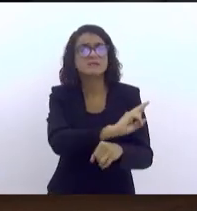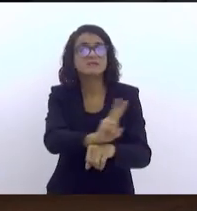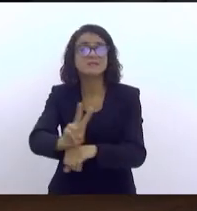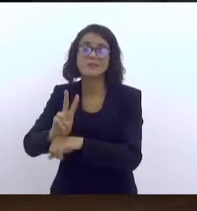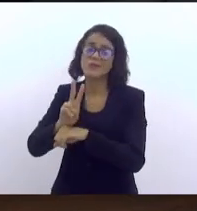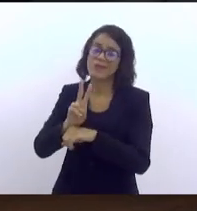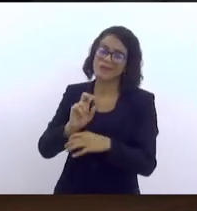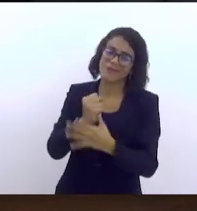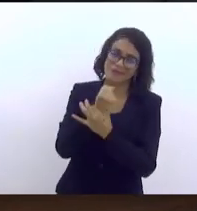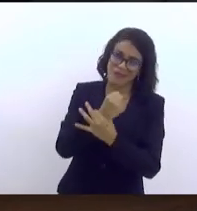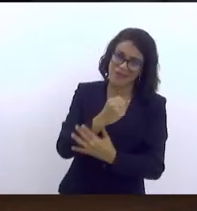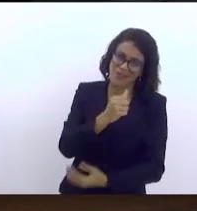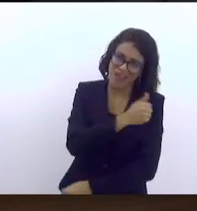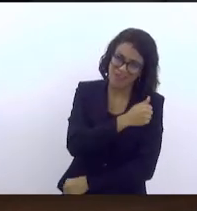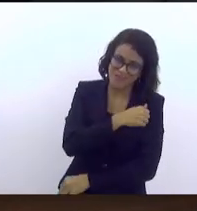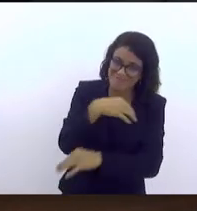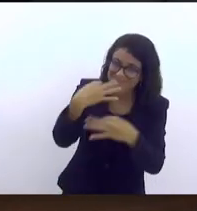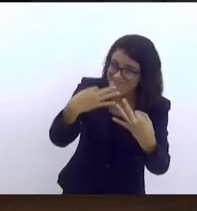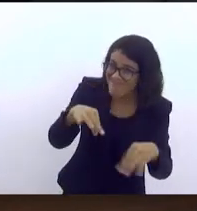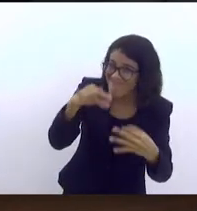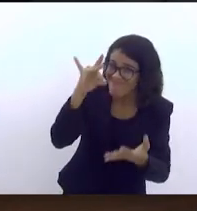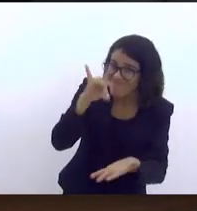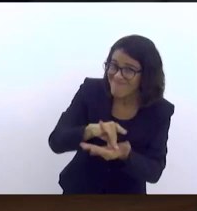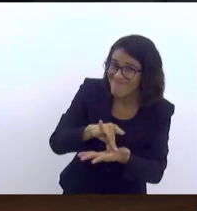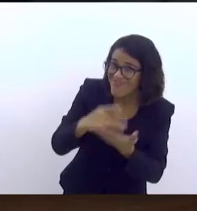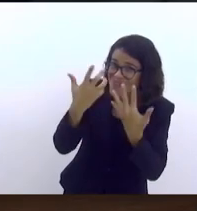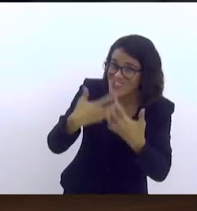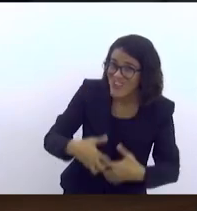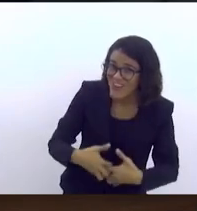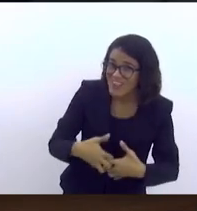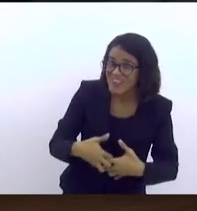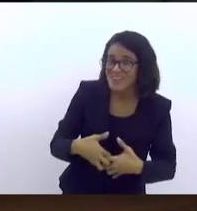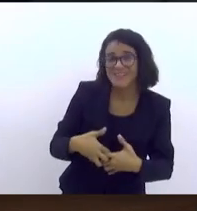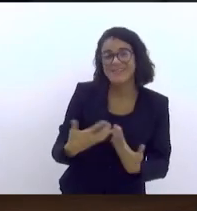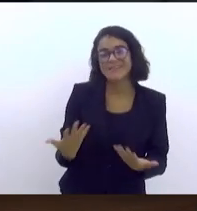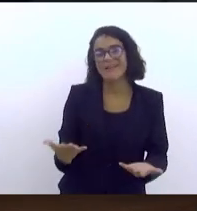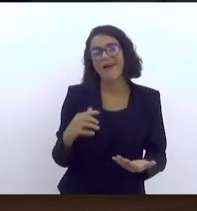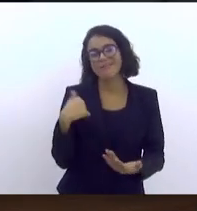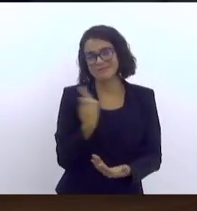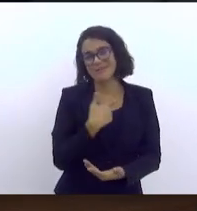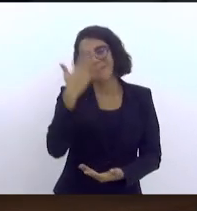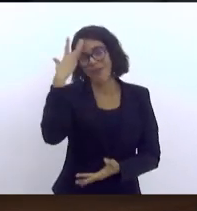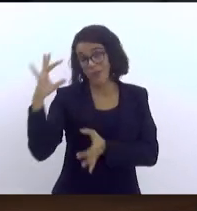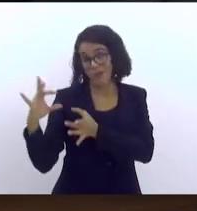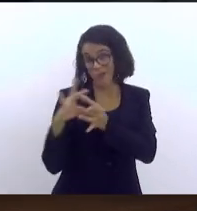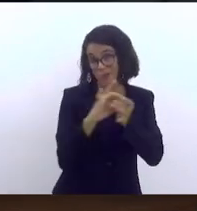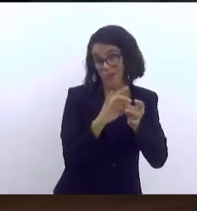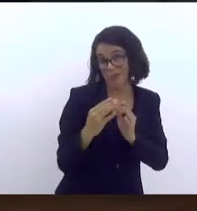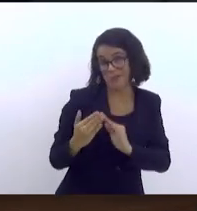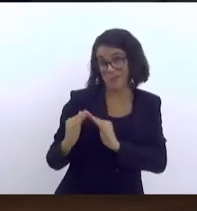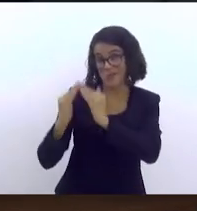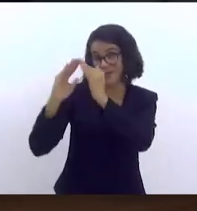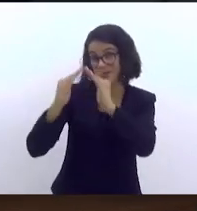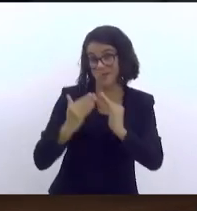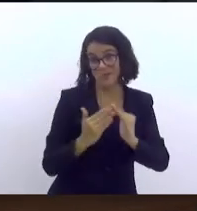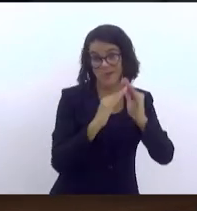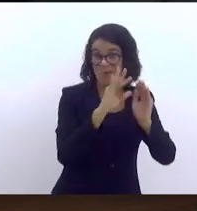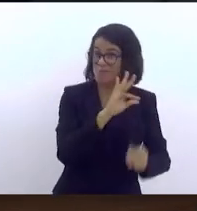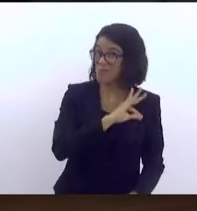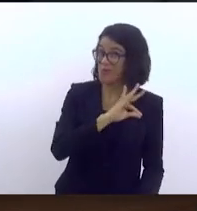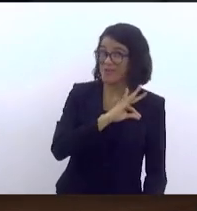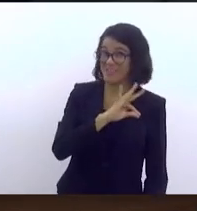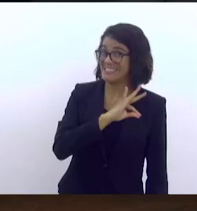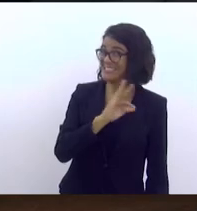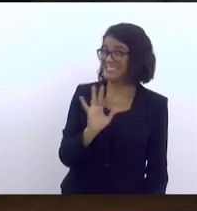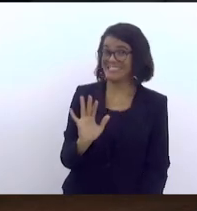dos alunos mas falaria de fato porque a gente sabe a gente sabe que no contexto de favela polícia não